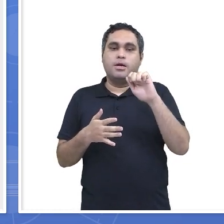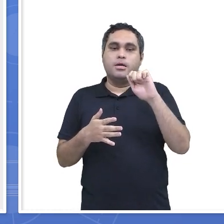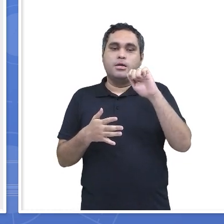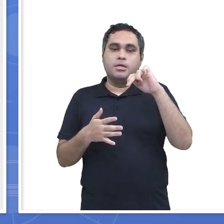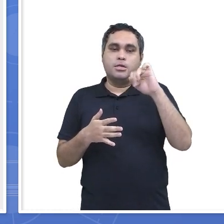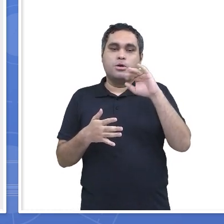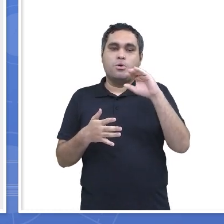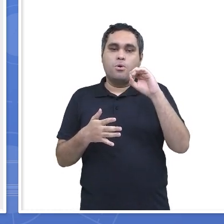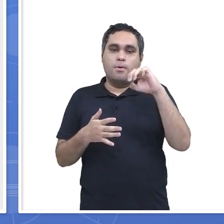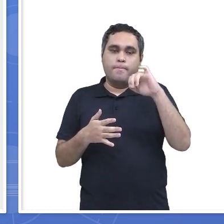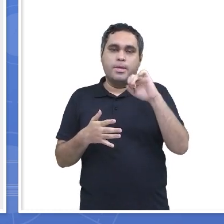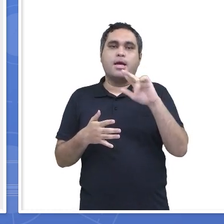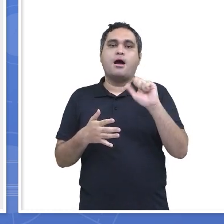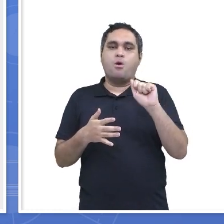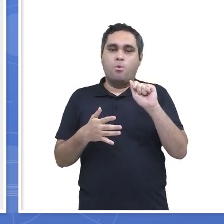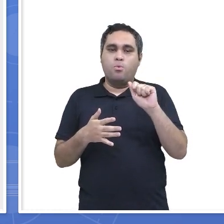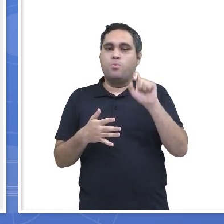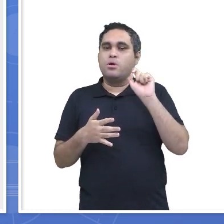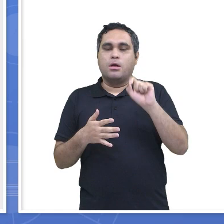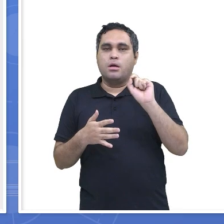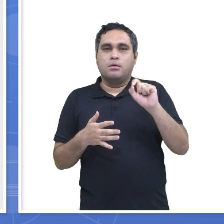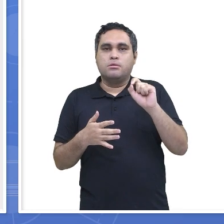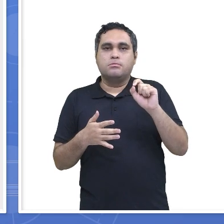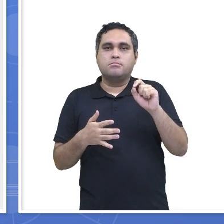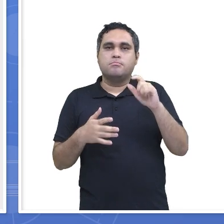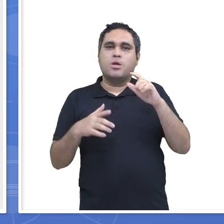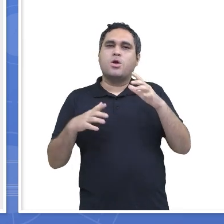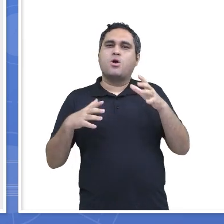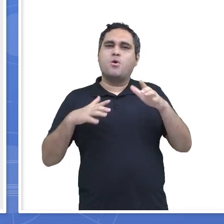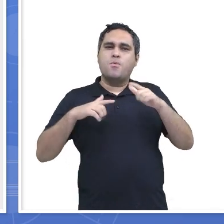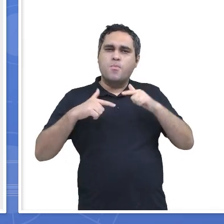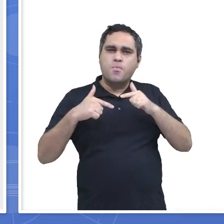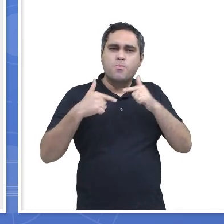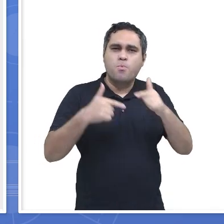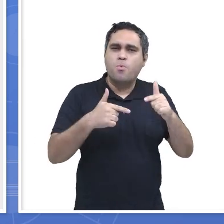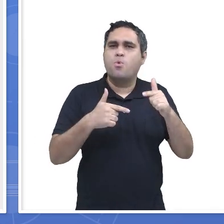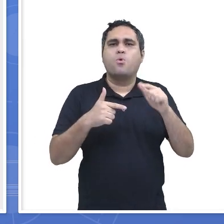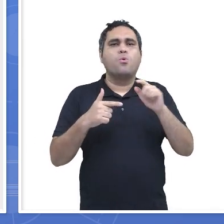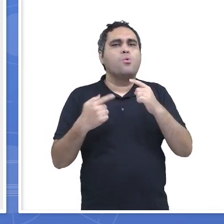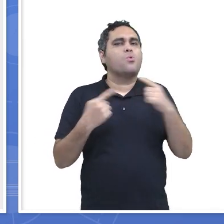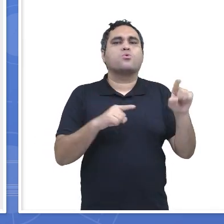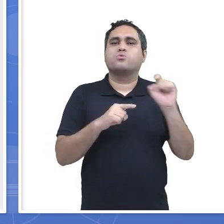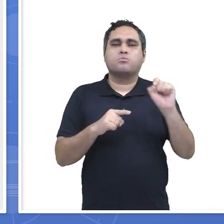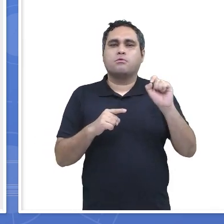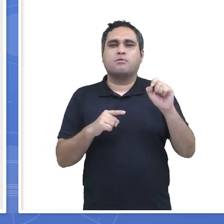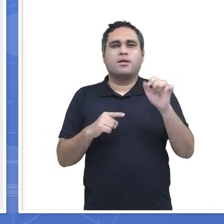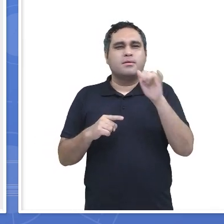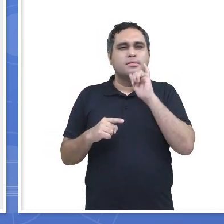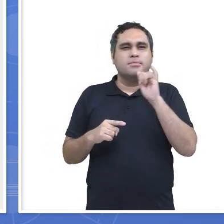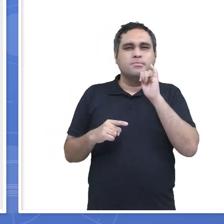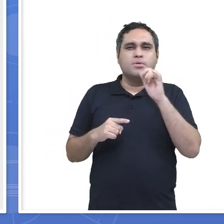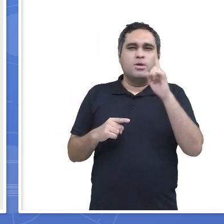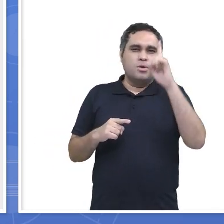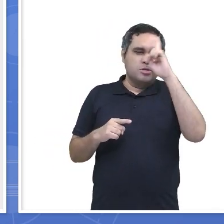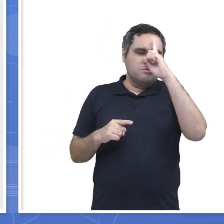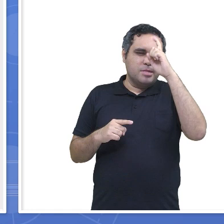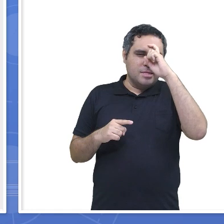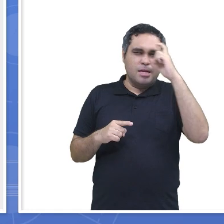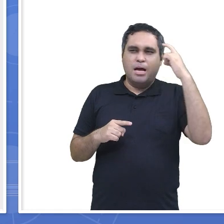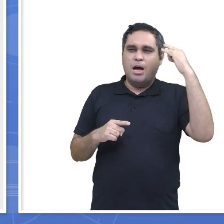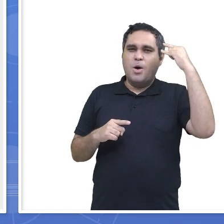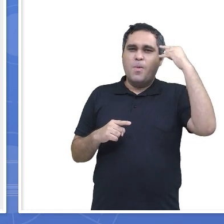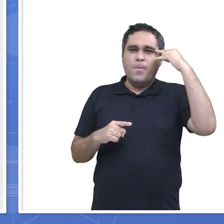anti-manicominal. São movimentos que lutam contra, né, as más qualidades de tratamento com os